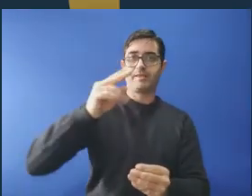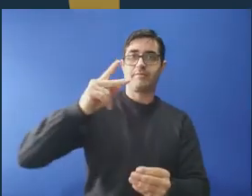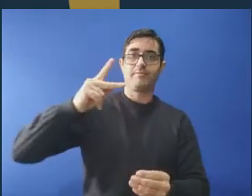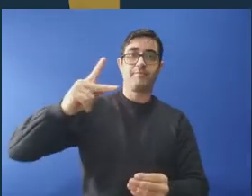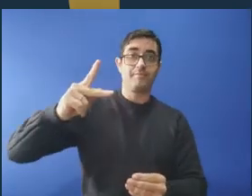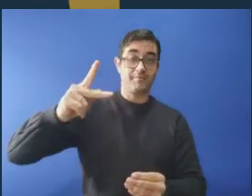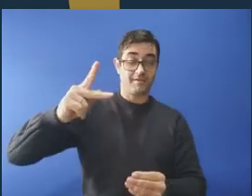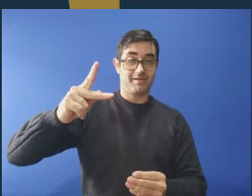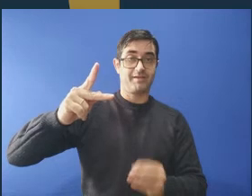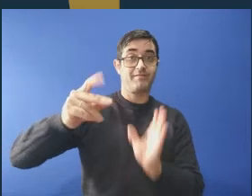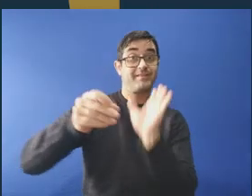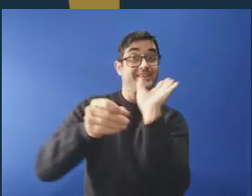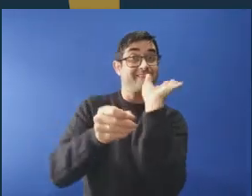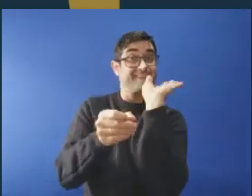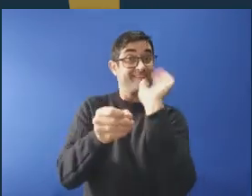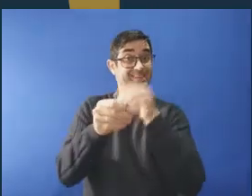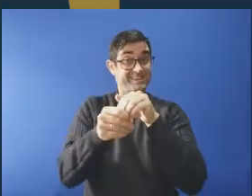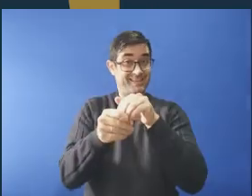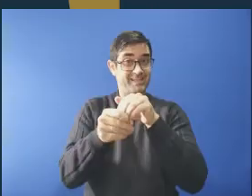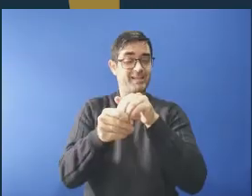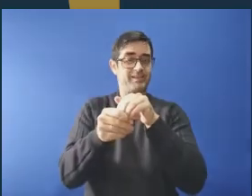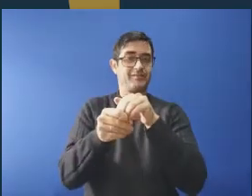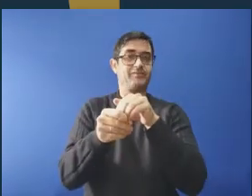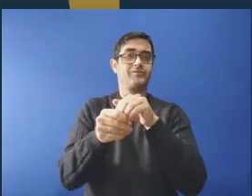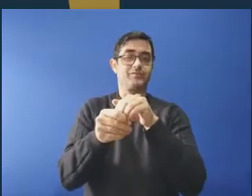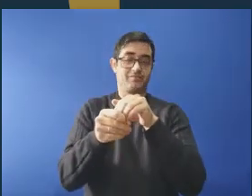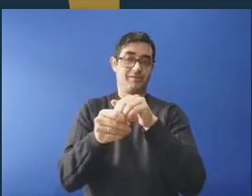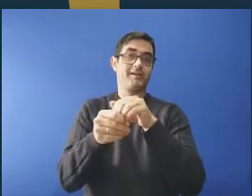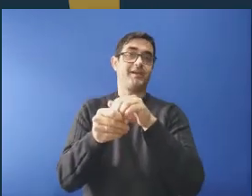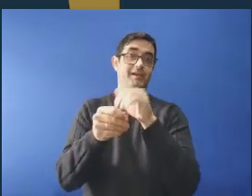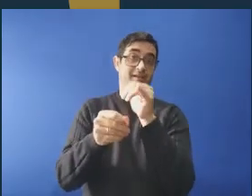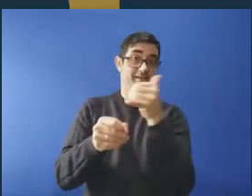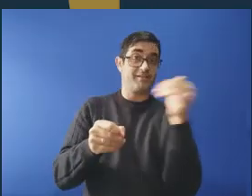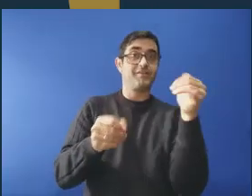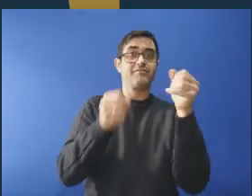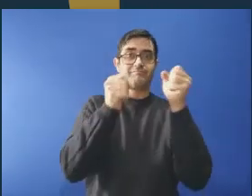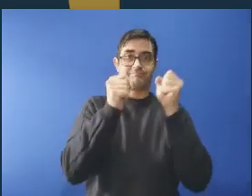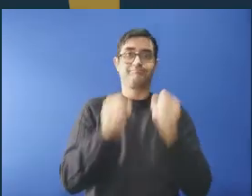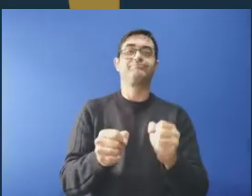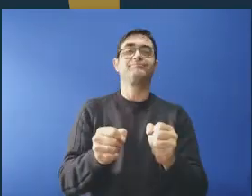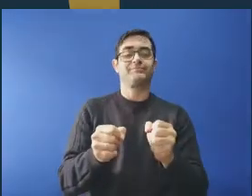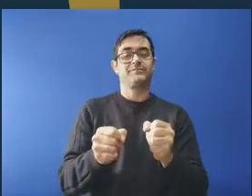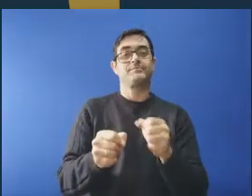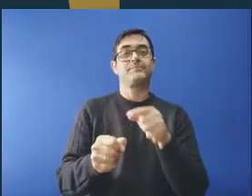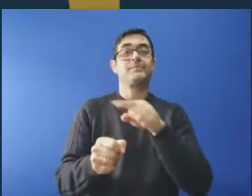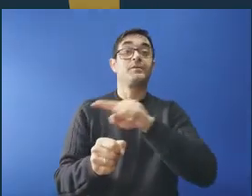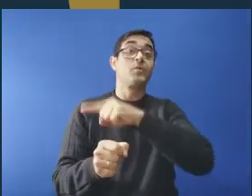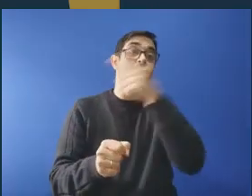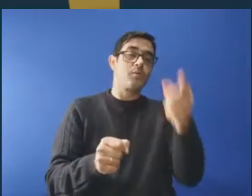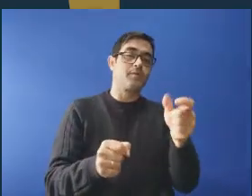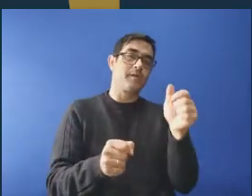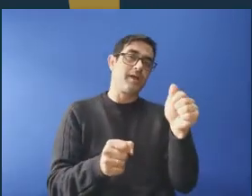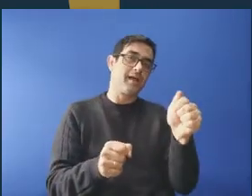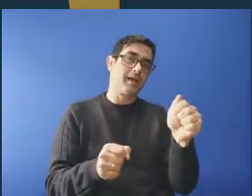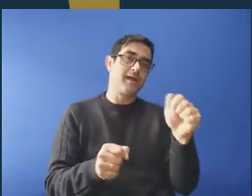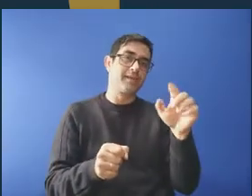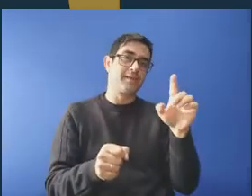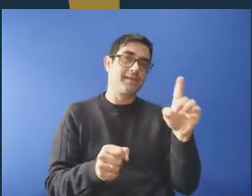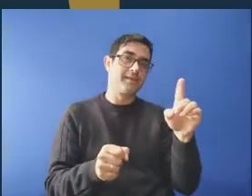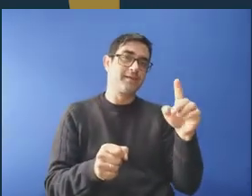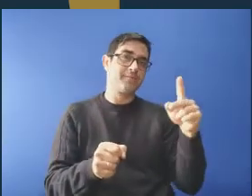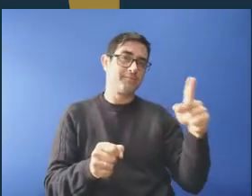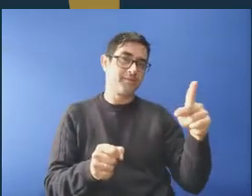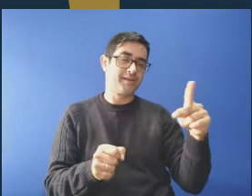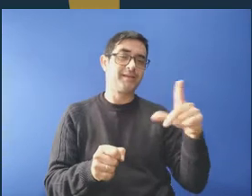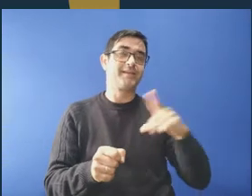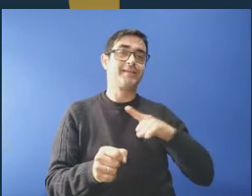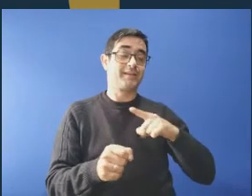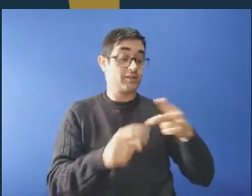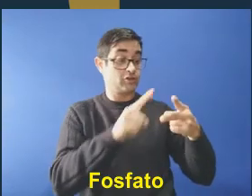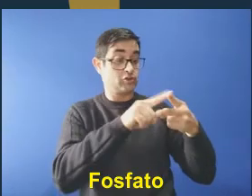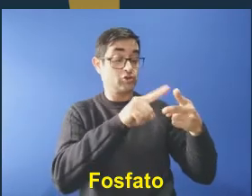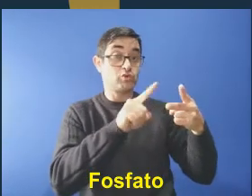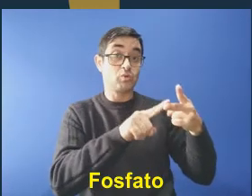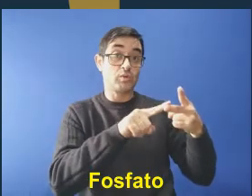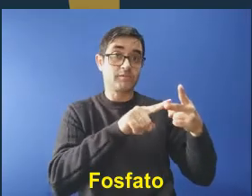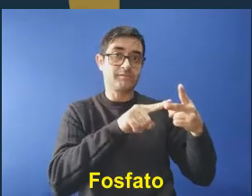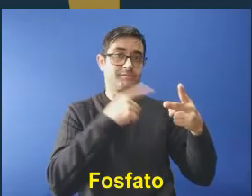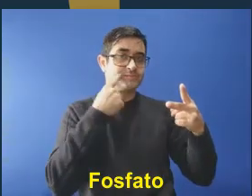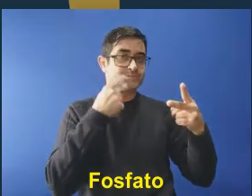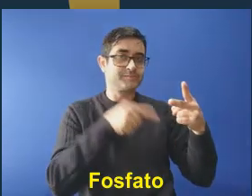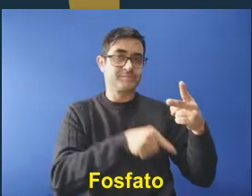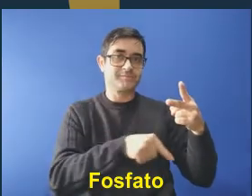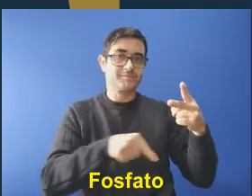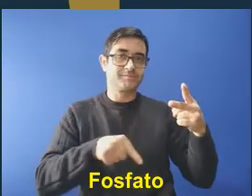na forma de entalpia, tá? E aí o ADP, que tem dois fósforos, dois fosfatos, recebe mais